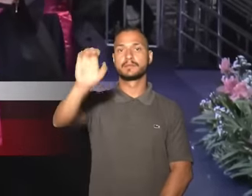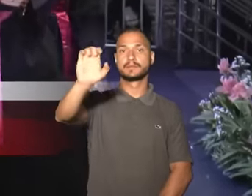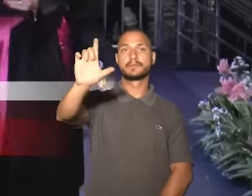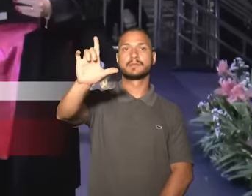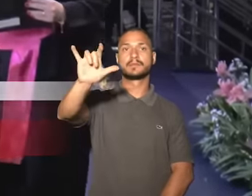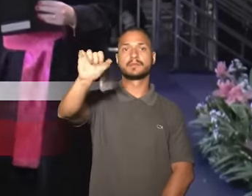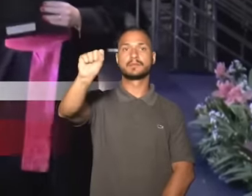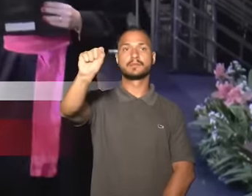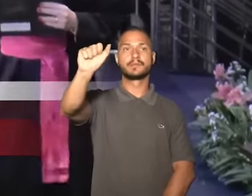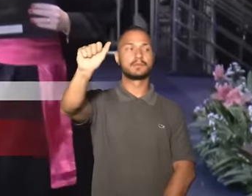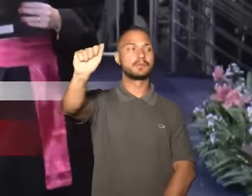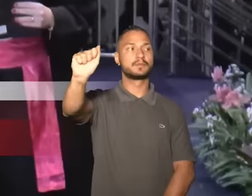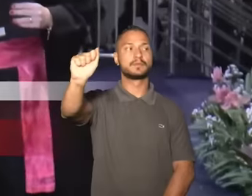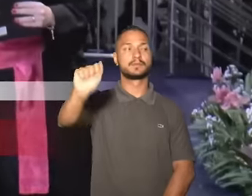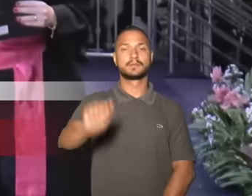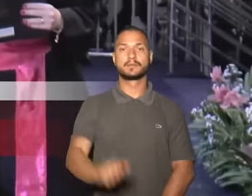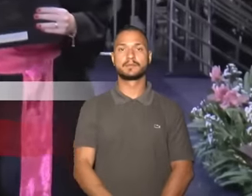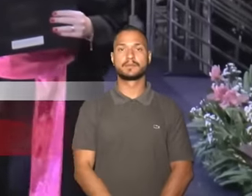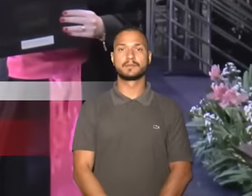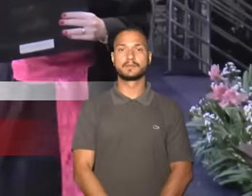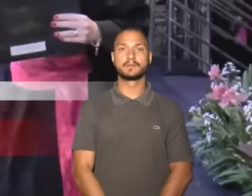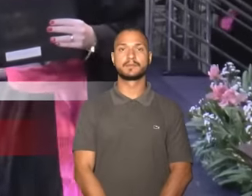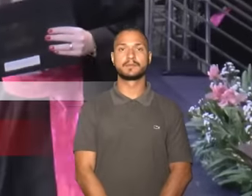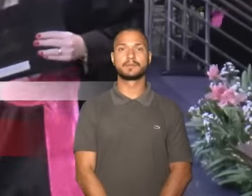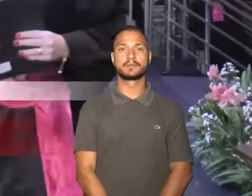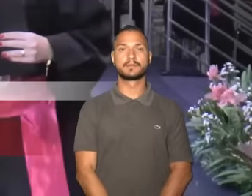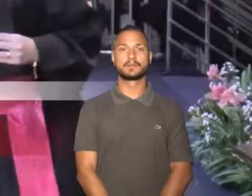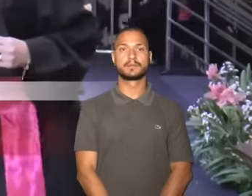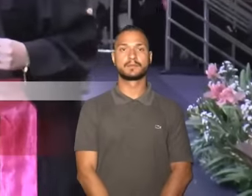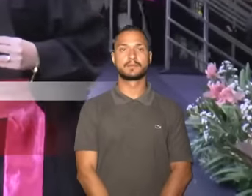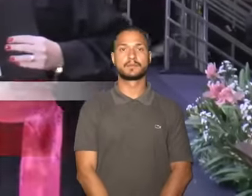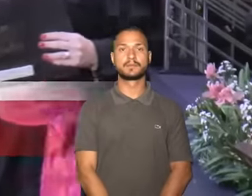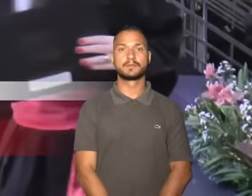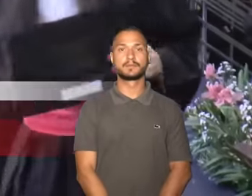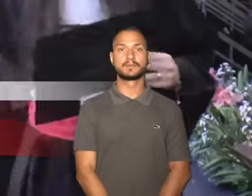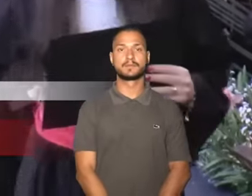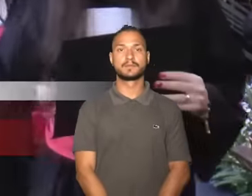Elisa Bravin Pereira Pinto.